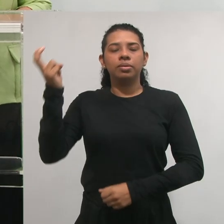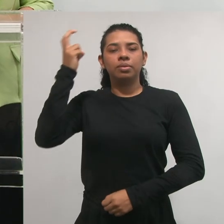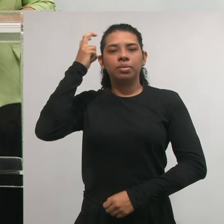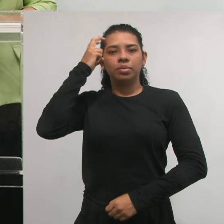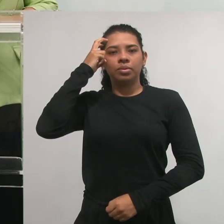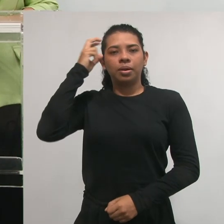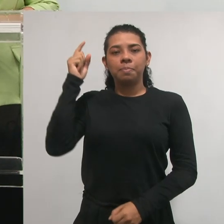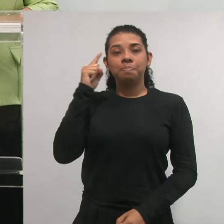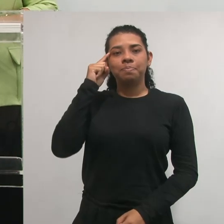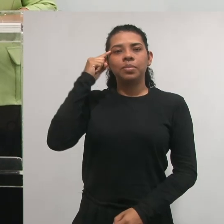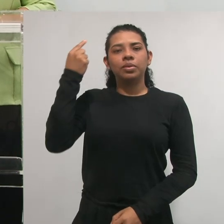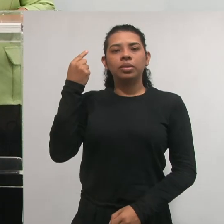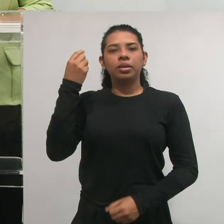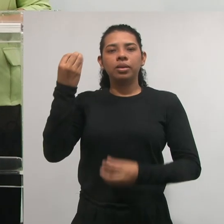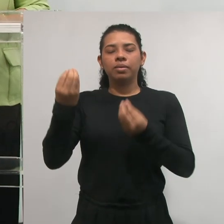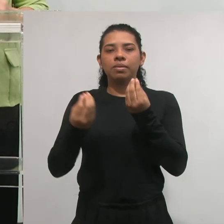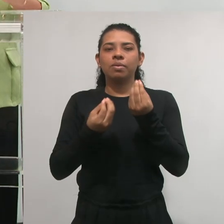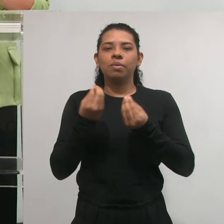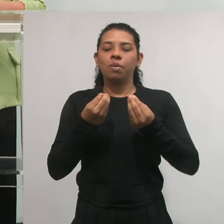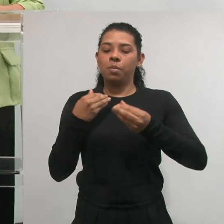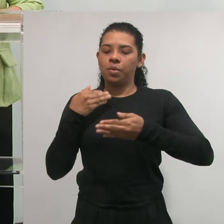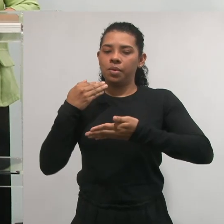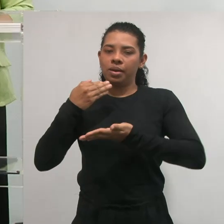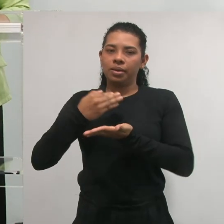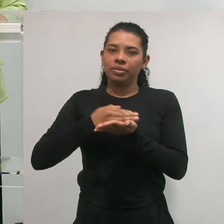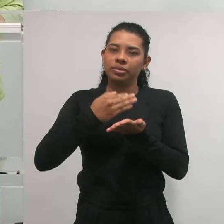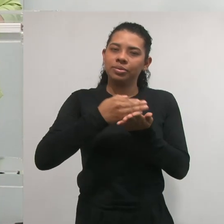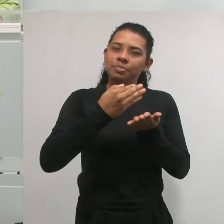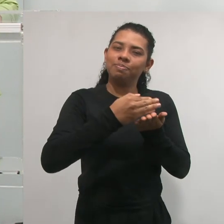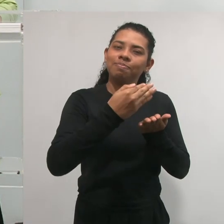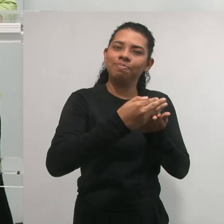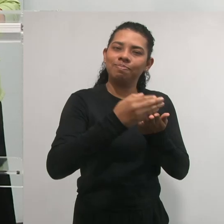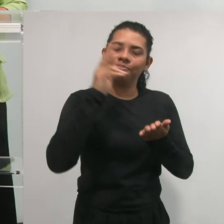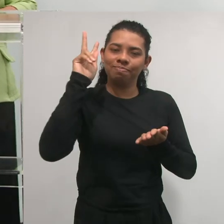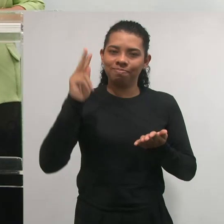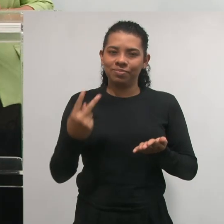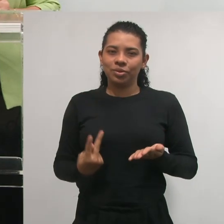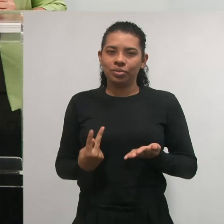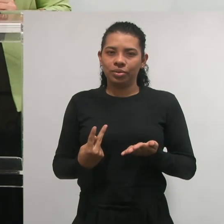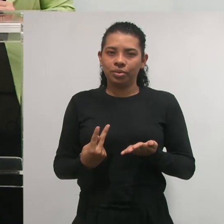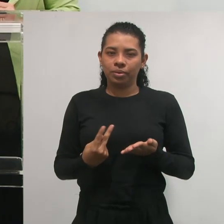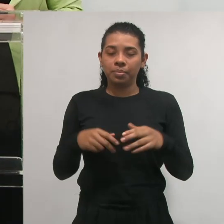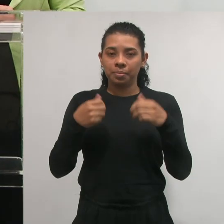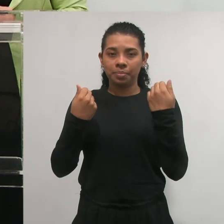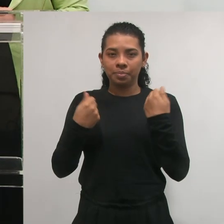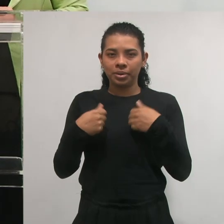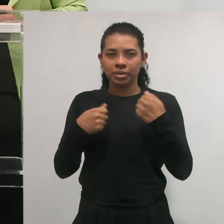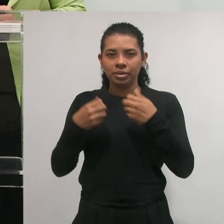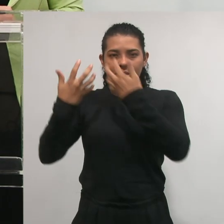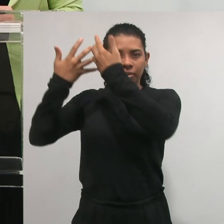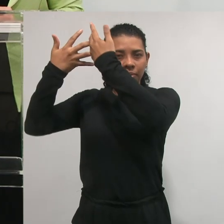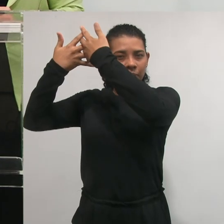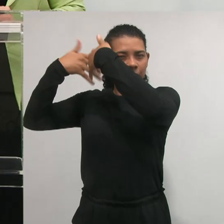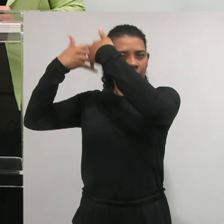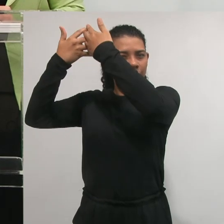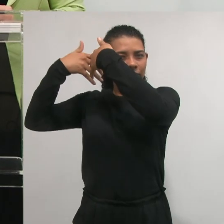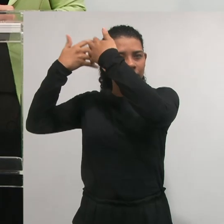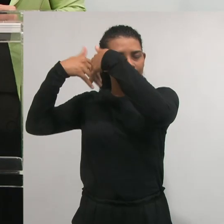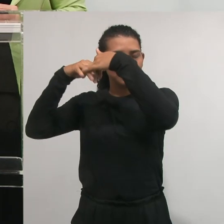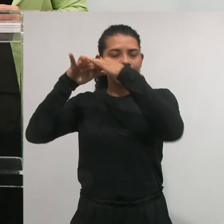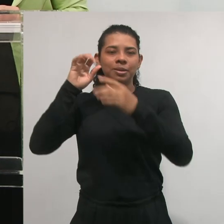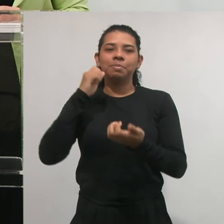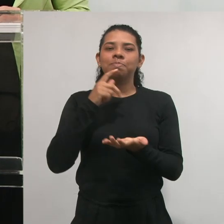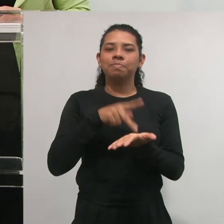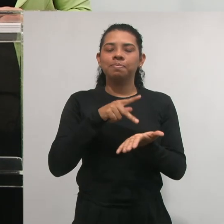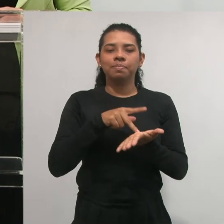da ideia da diversidade como essa construção histórica, né? E aí a gente vai ter que fazer uma reflexão